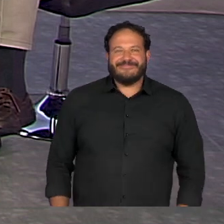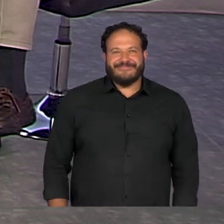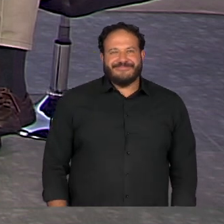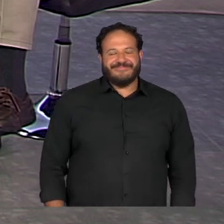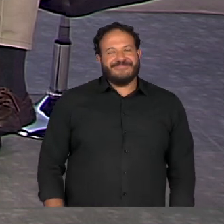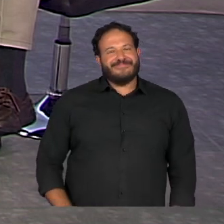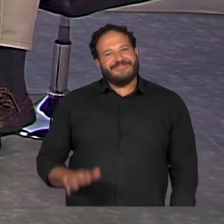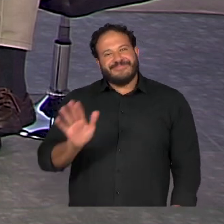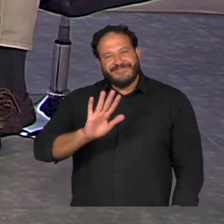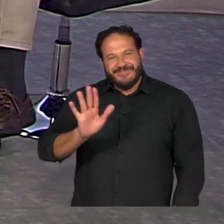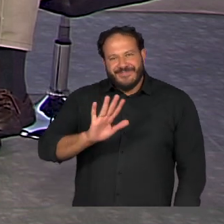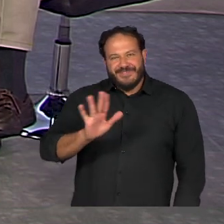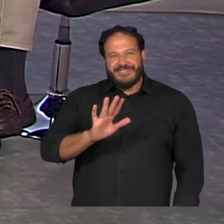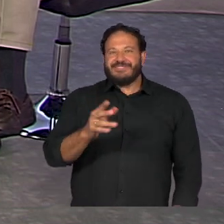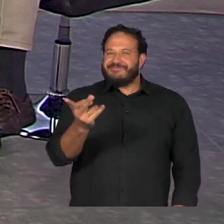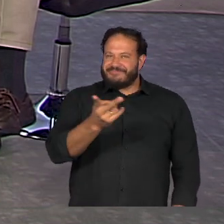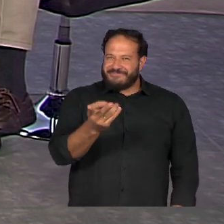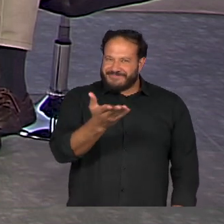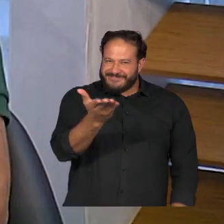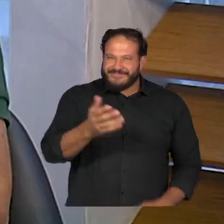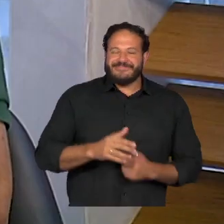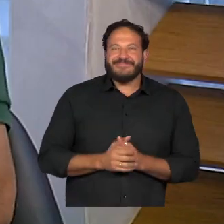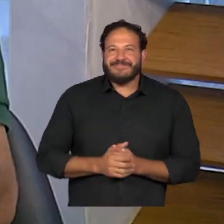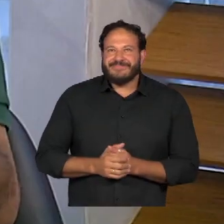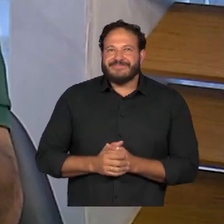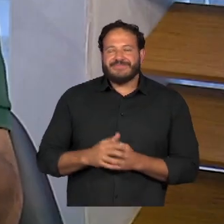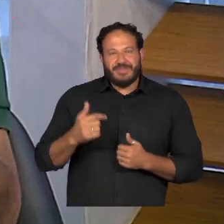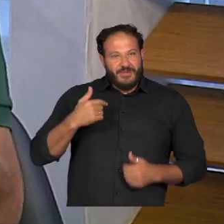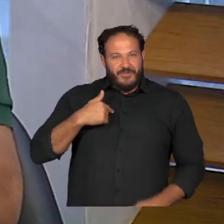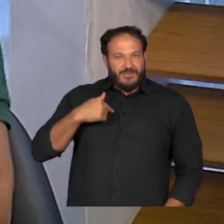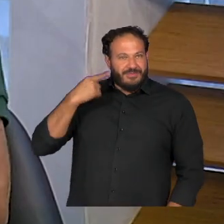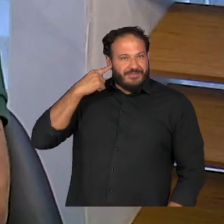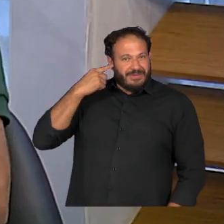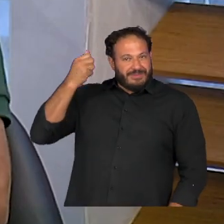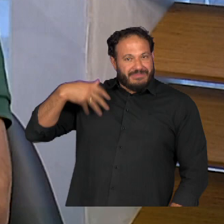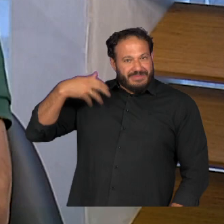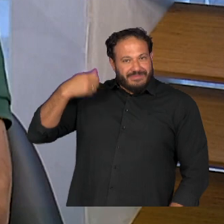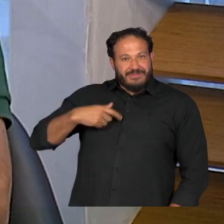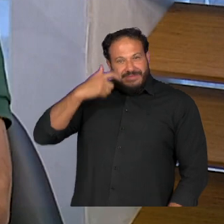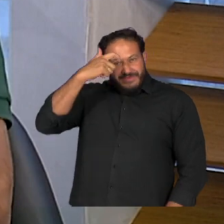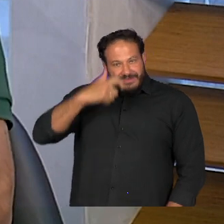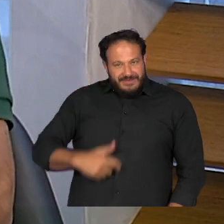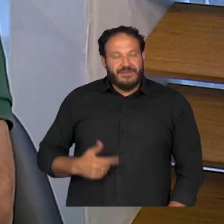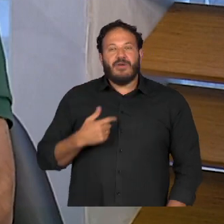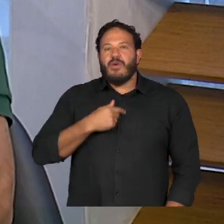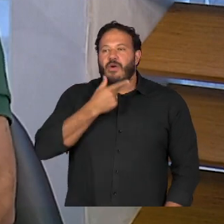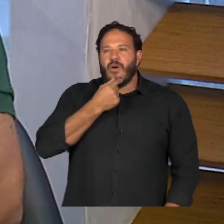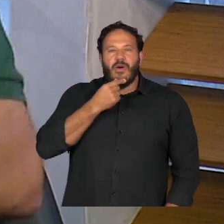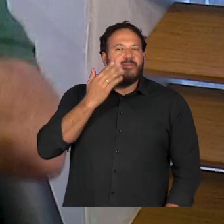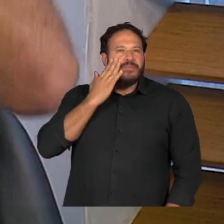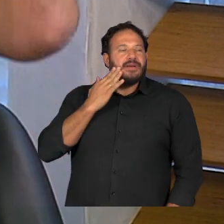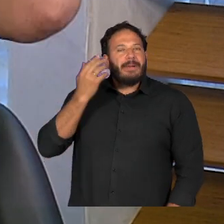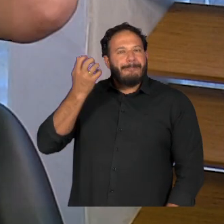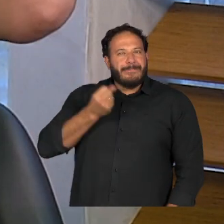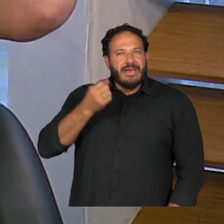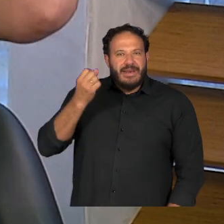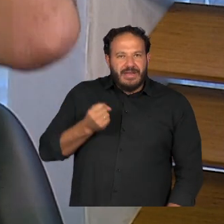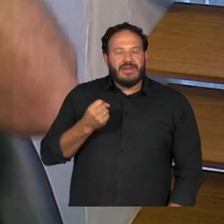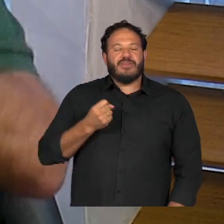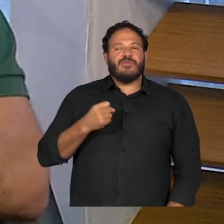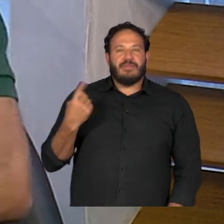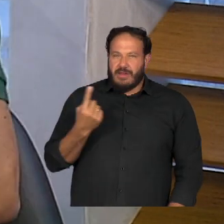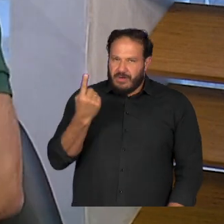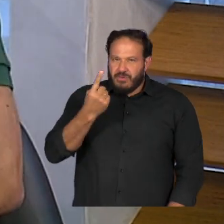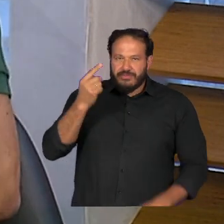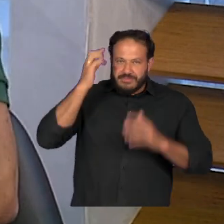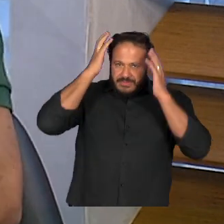Roberto Olá Suelen eu vou fazer minha autodescrição eu sou um homem branco alto cabelos